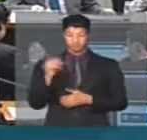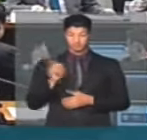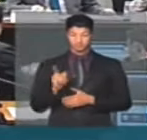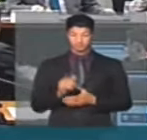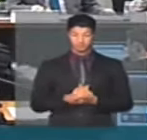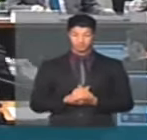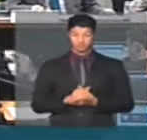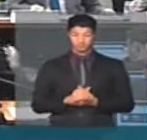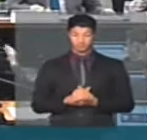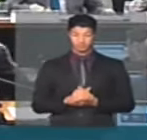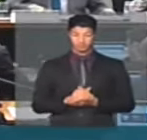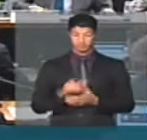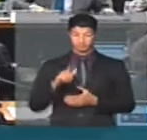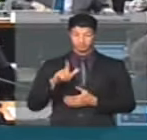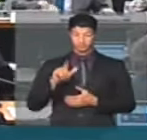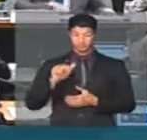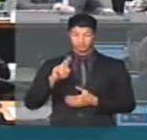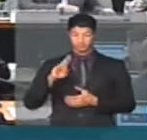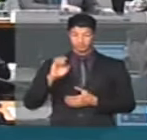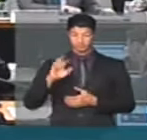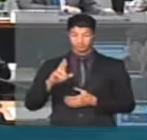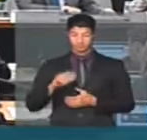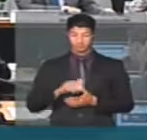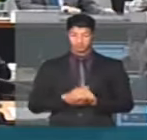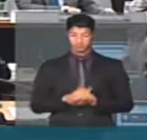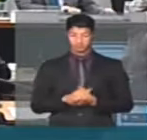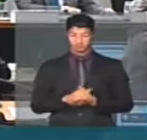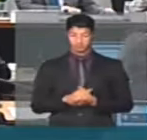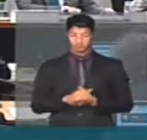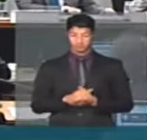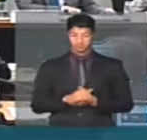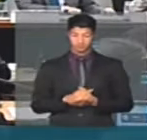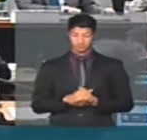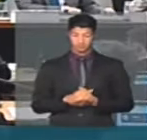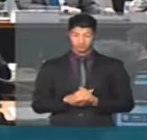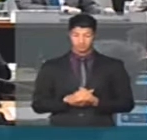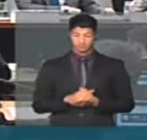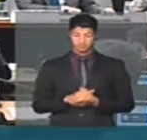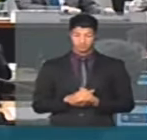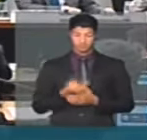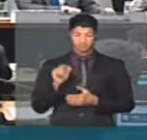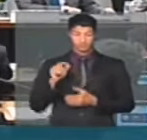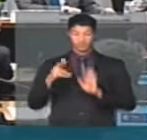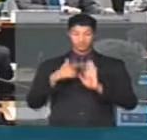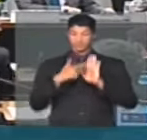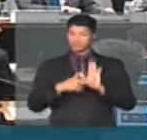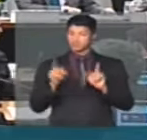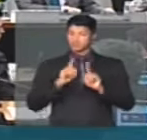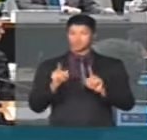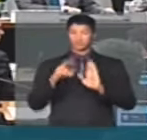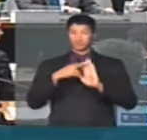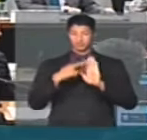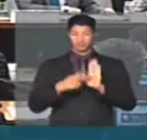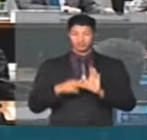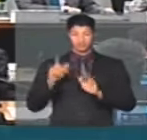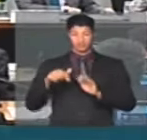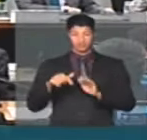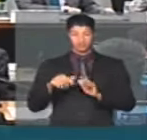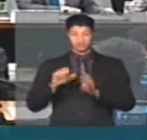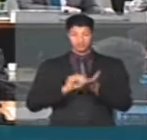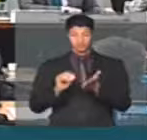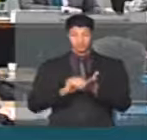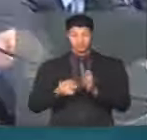não, senhor presidente. PP não, deputado Glauber. Presidente, primeiro votação está aberta. Prós não, primeiro presidente. Dizer, presidente, que isso não é regimental. O regimental